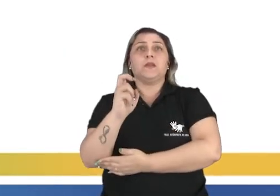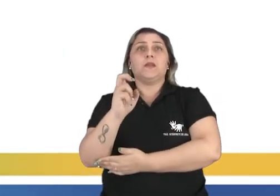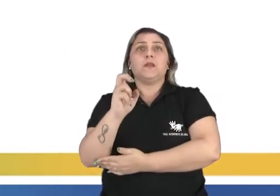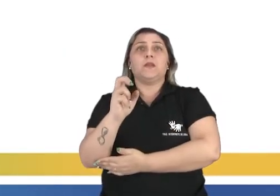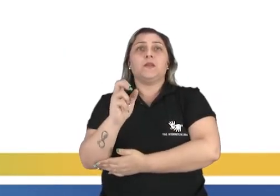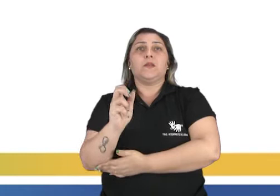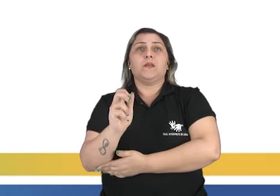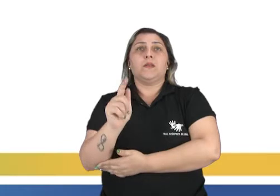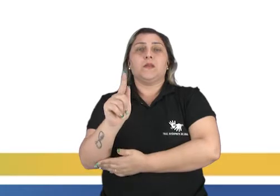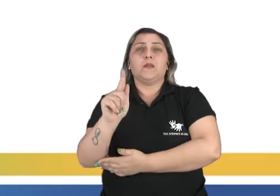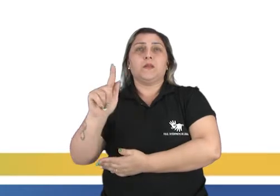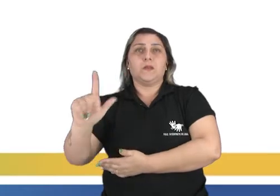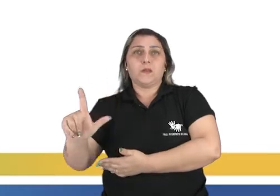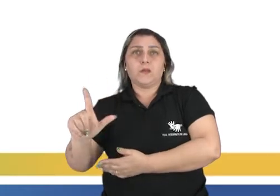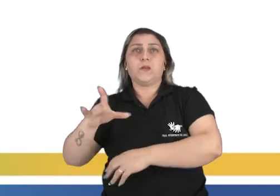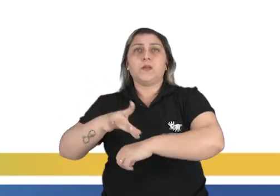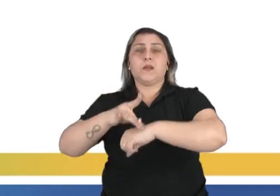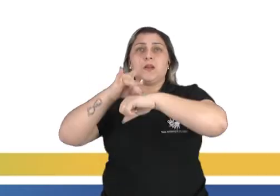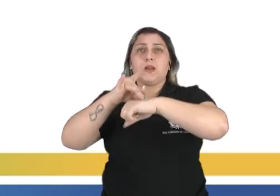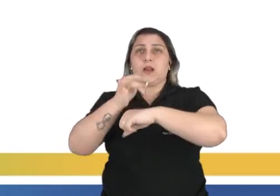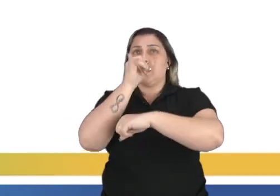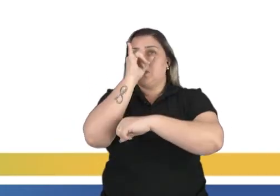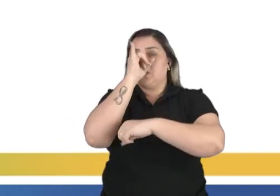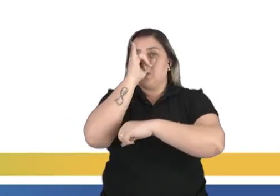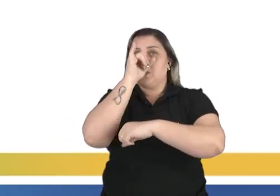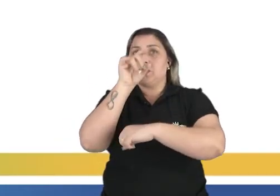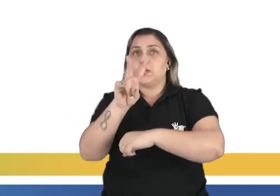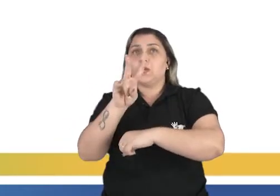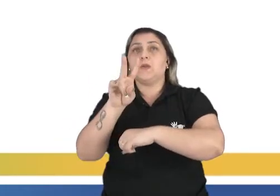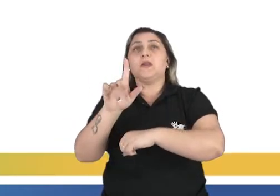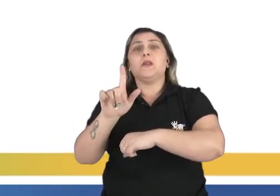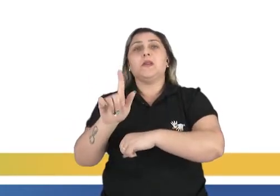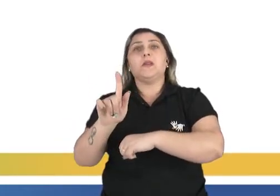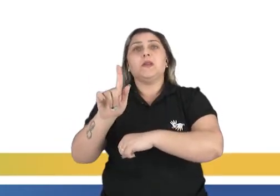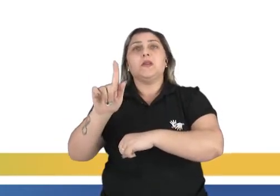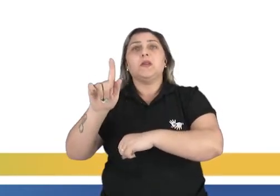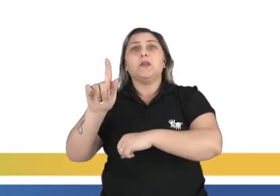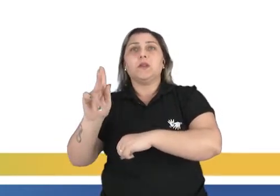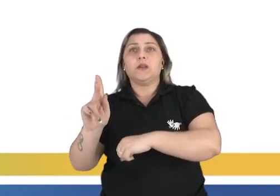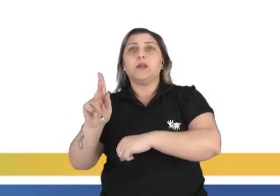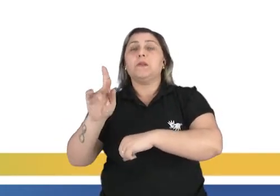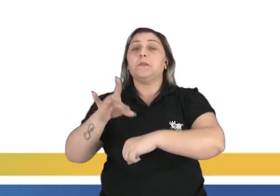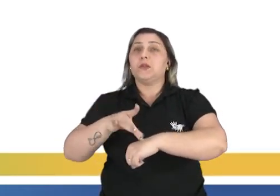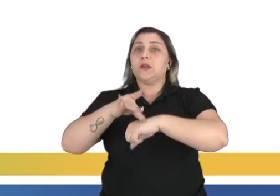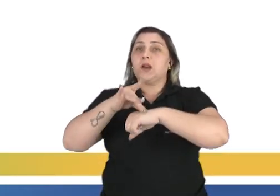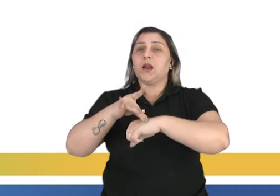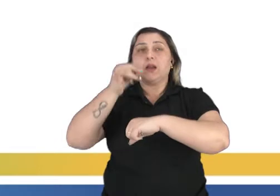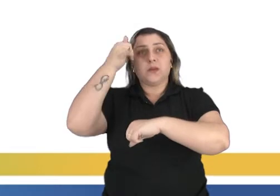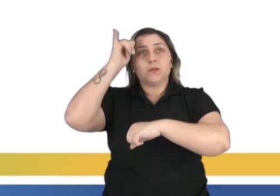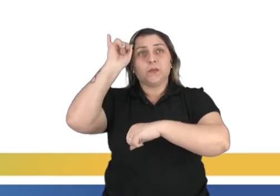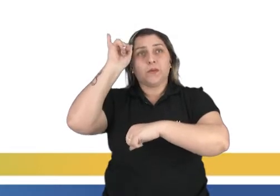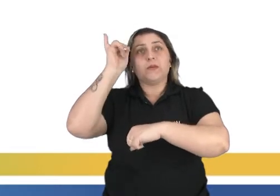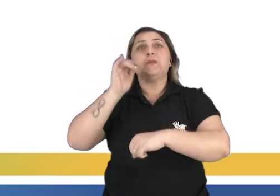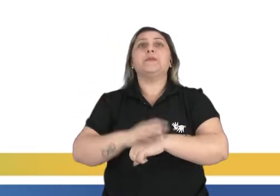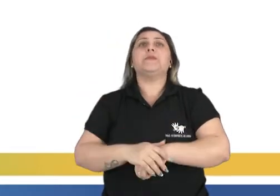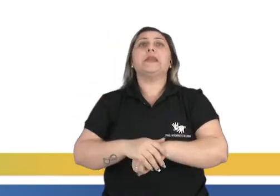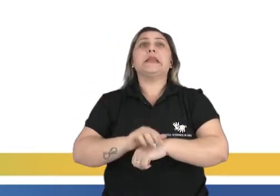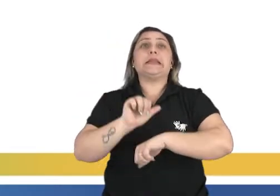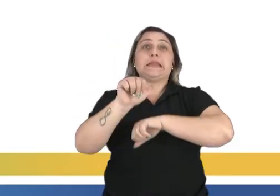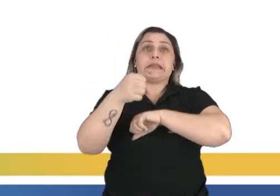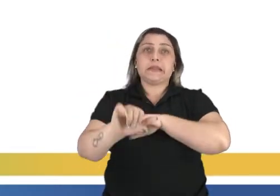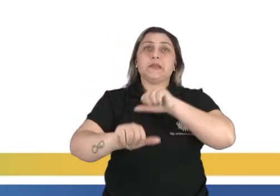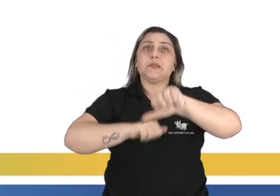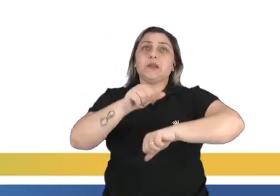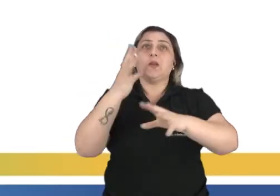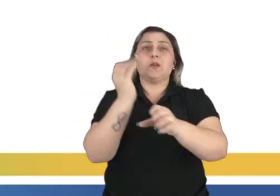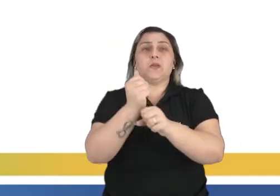comprei 5 kg de carne suína e 2 kg de carne bovina. Se convertermos